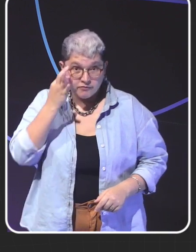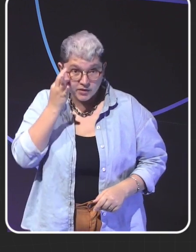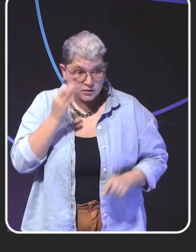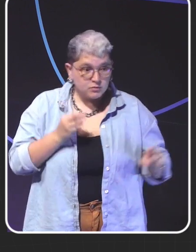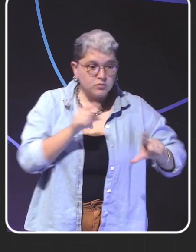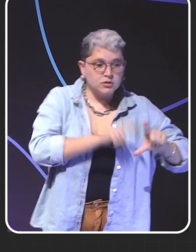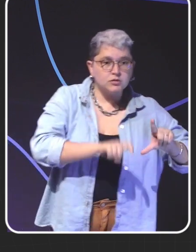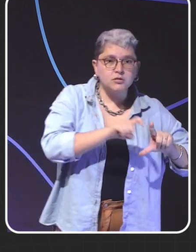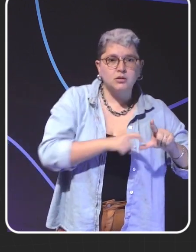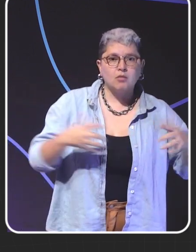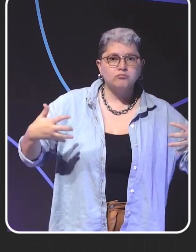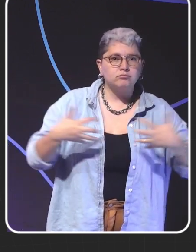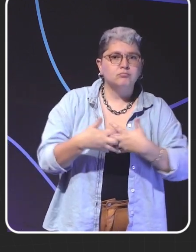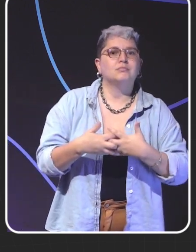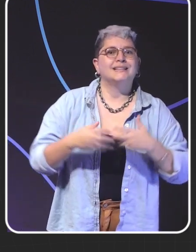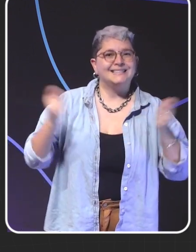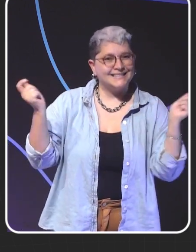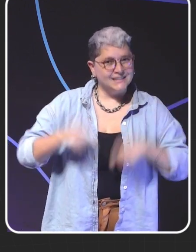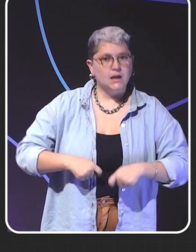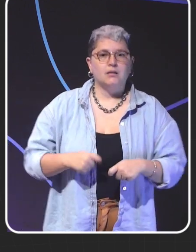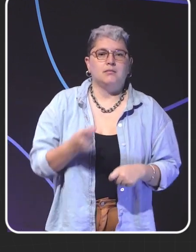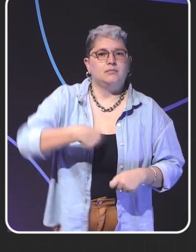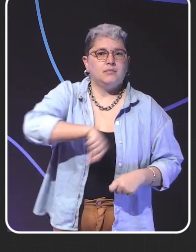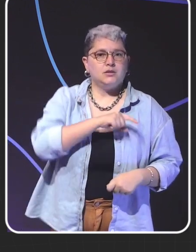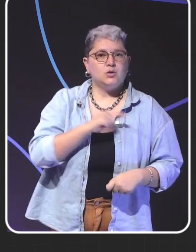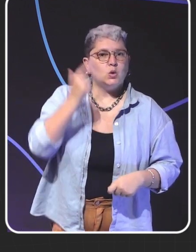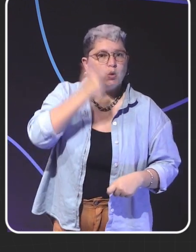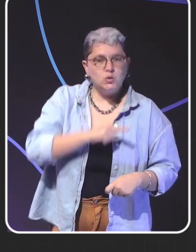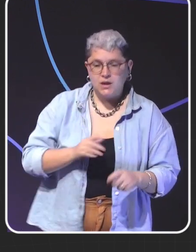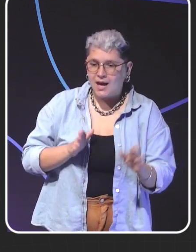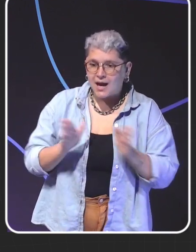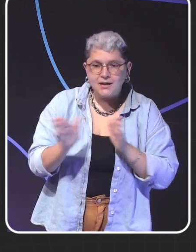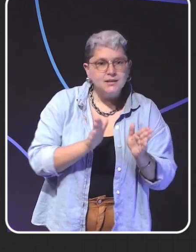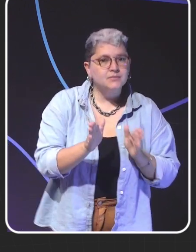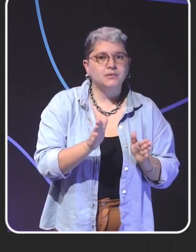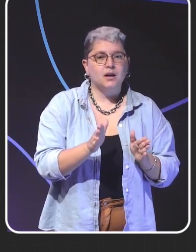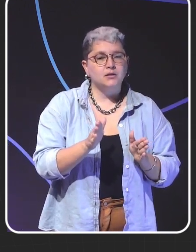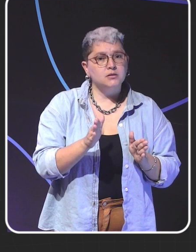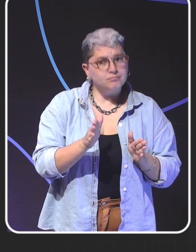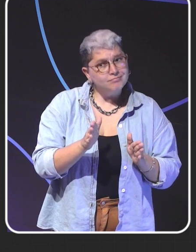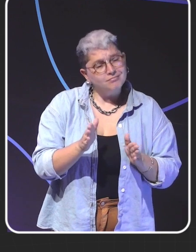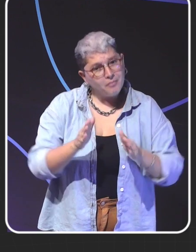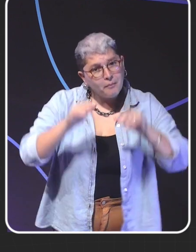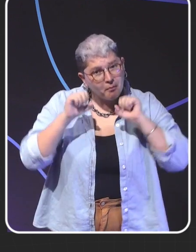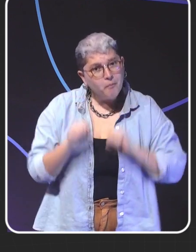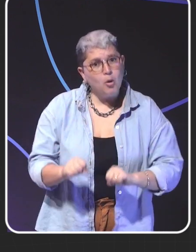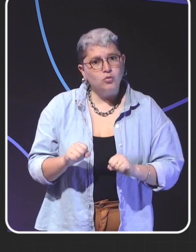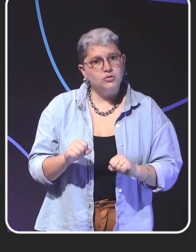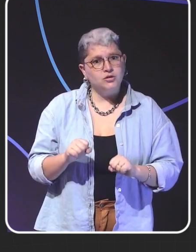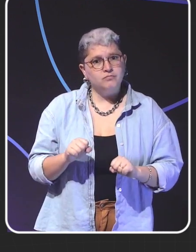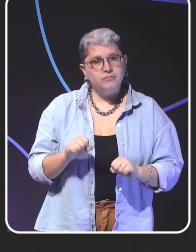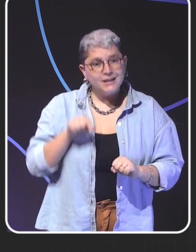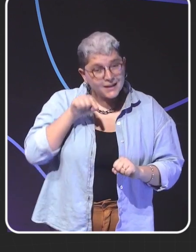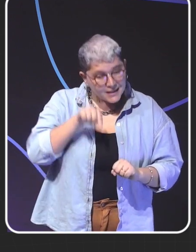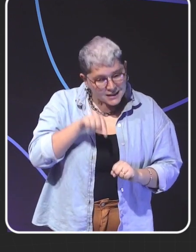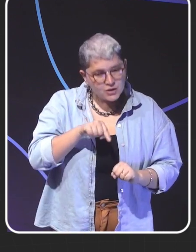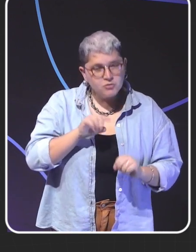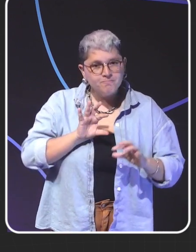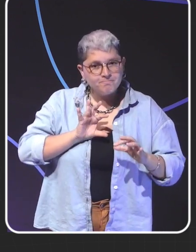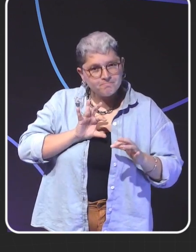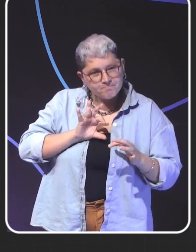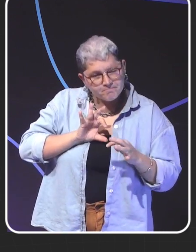são feitas para nos aproximar, para trazer acessibilidade, pode ser realmente a conexão e podem